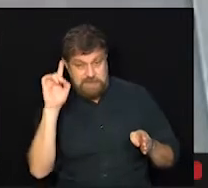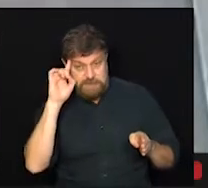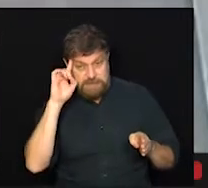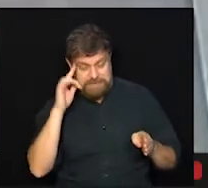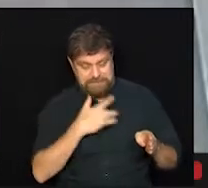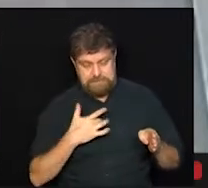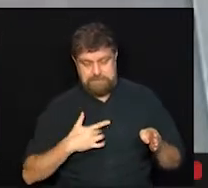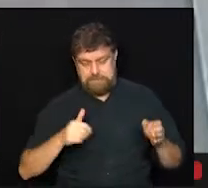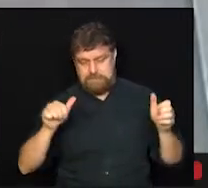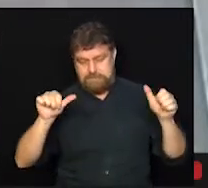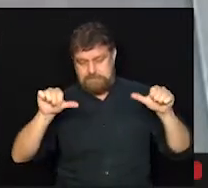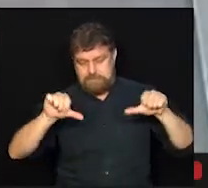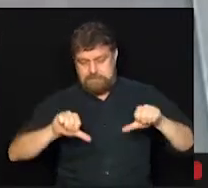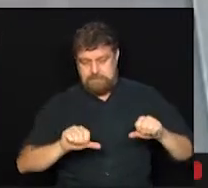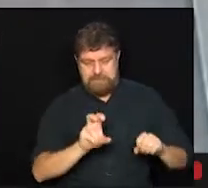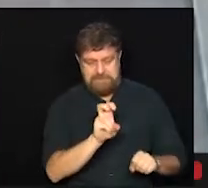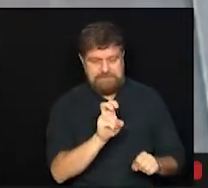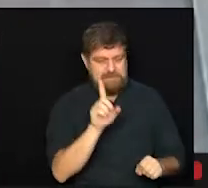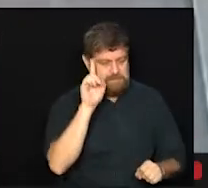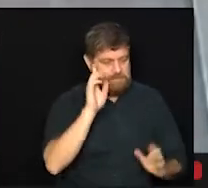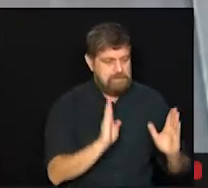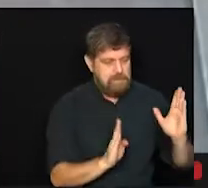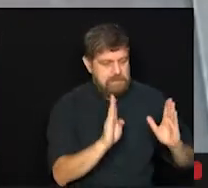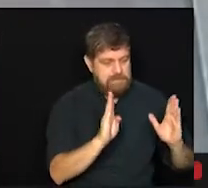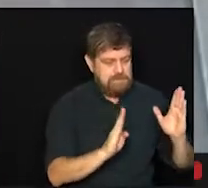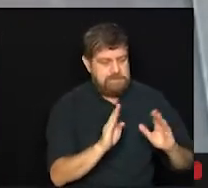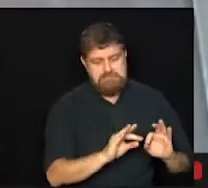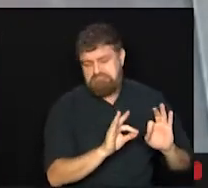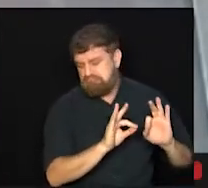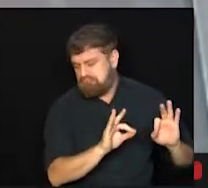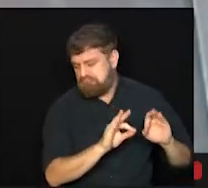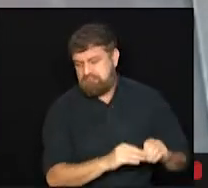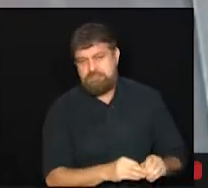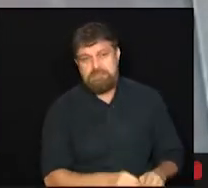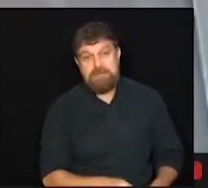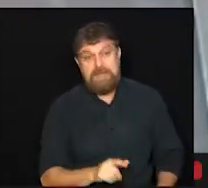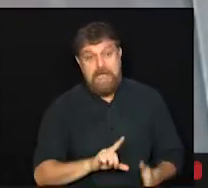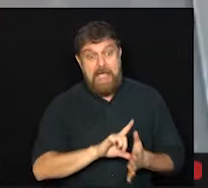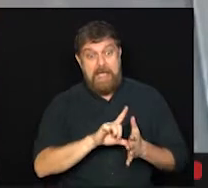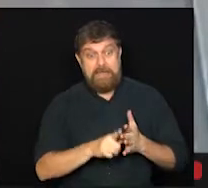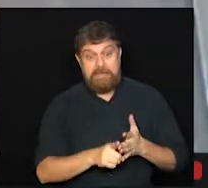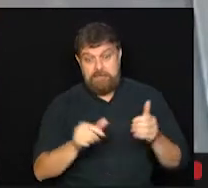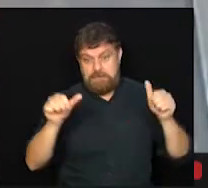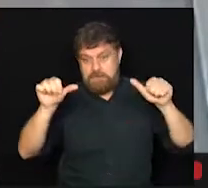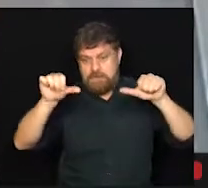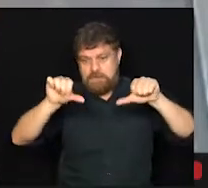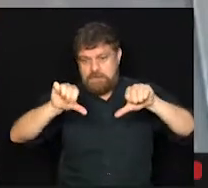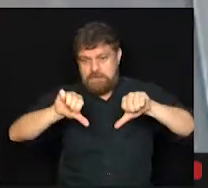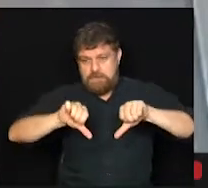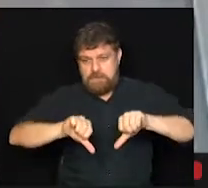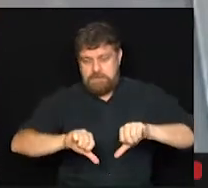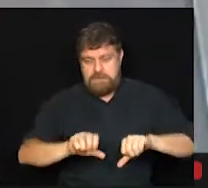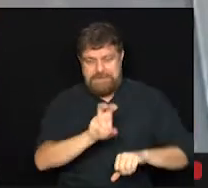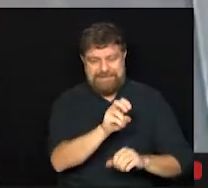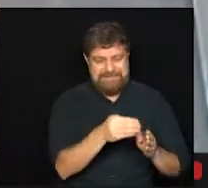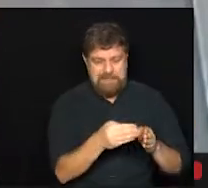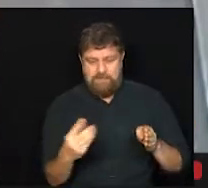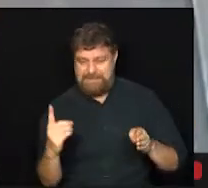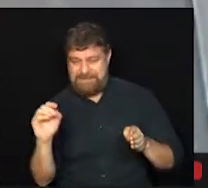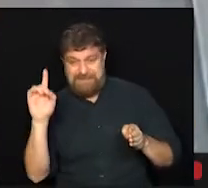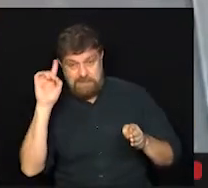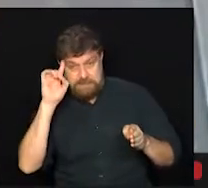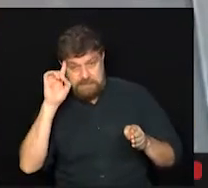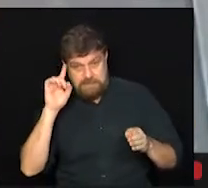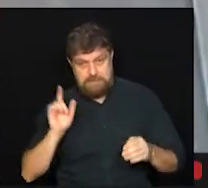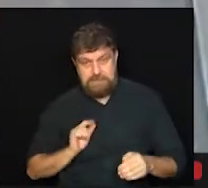os primeiros 5 dias você pode ter uma doença mais leve, pode piorar entre 5 e 10 dias, então esse tempo é muito importante, por isso que eu digo de